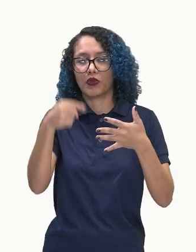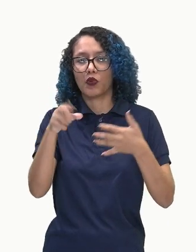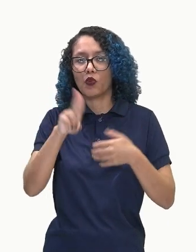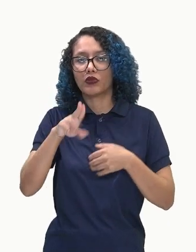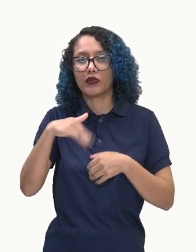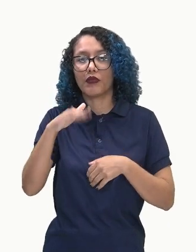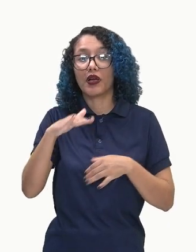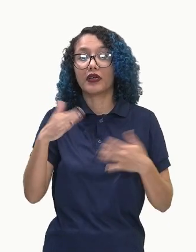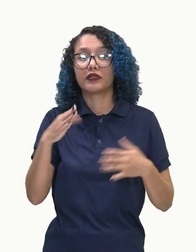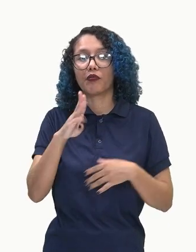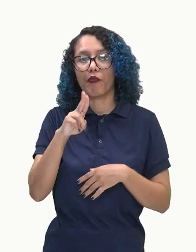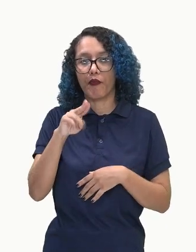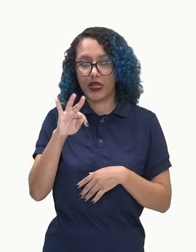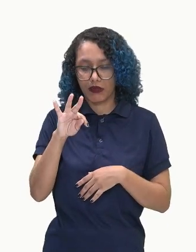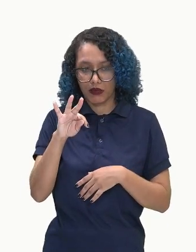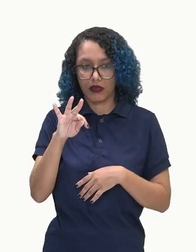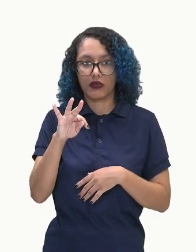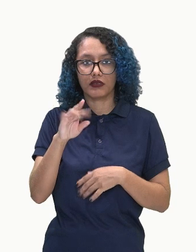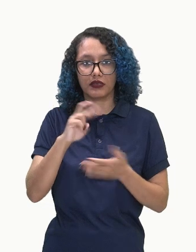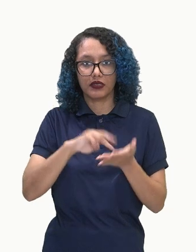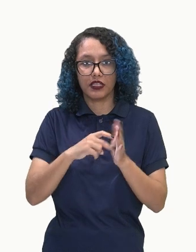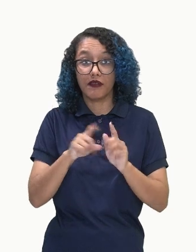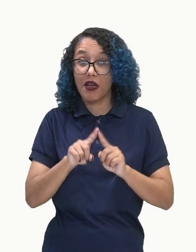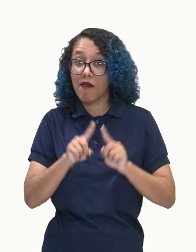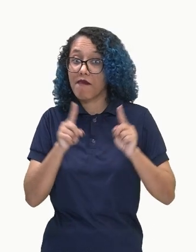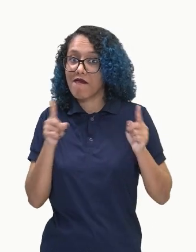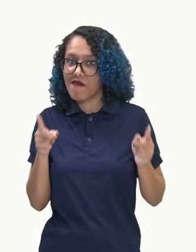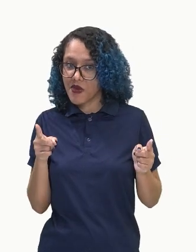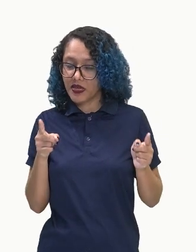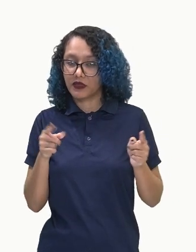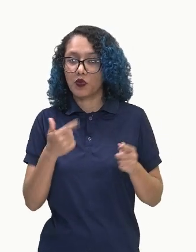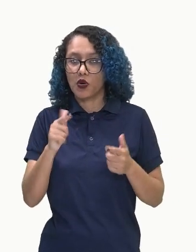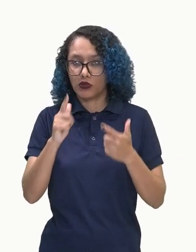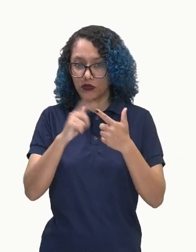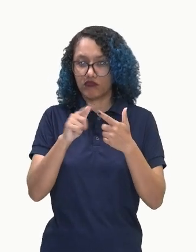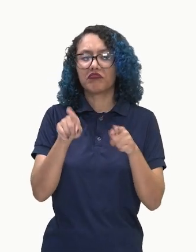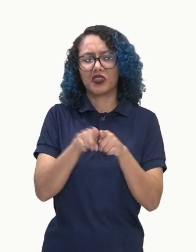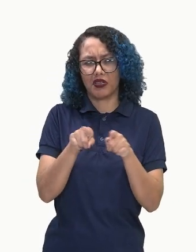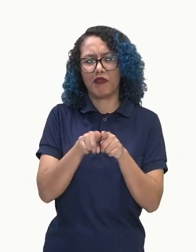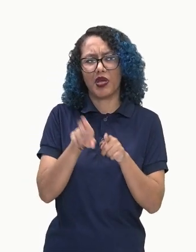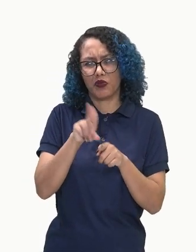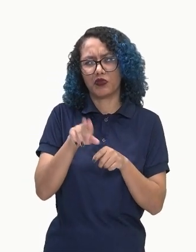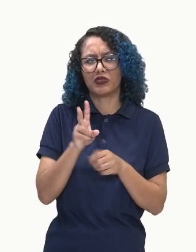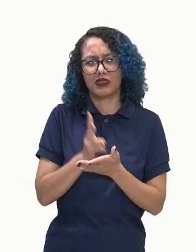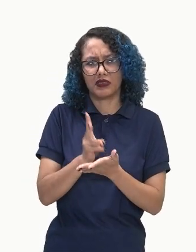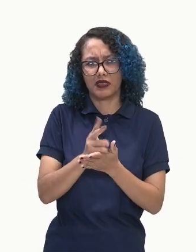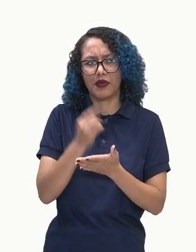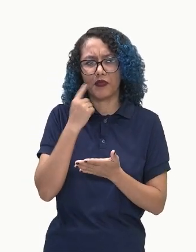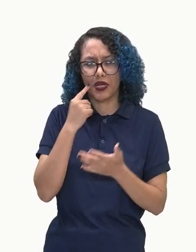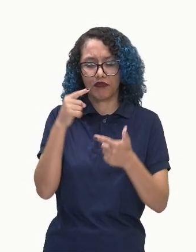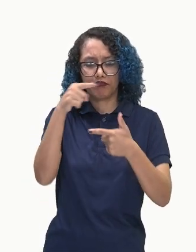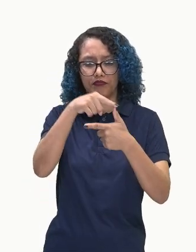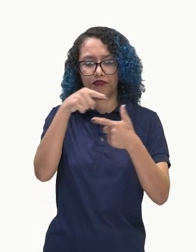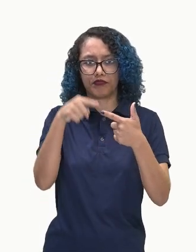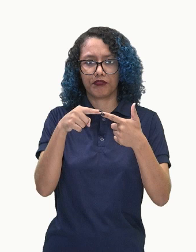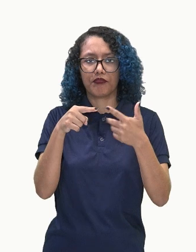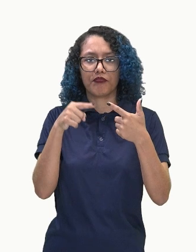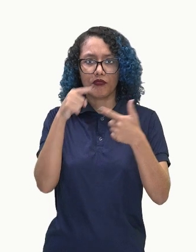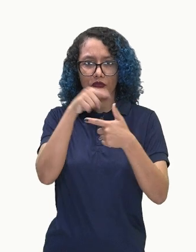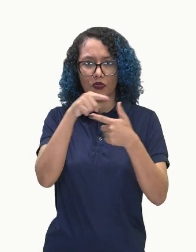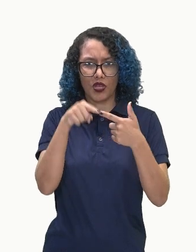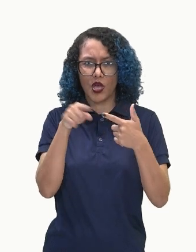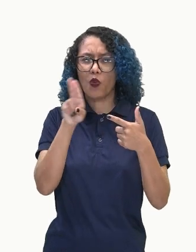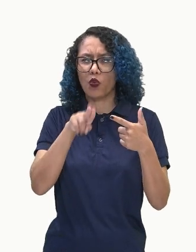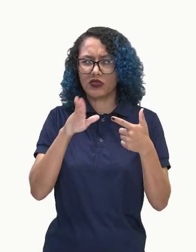utilizamos, significa mas. However, também nós utilizamos bastante, significa entretanto. Essas duas aqui, gente, são bem intercambiáveis, tá? Eu